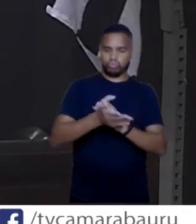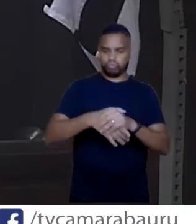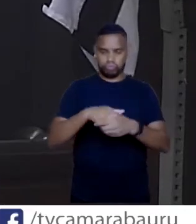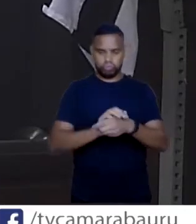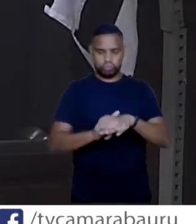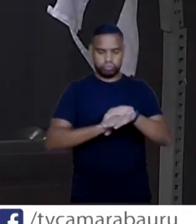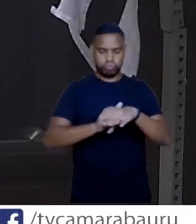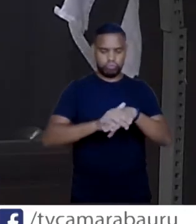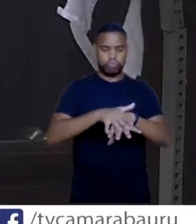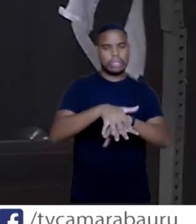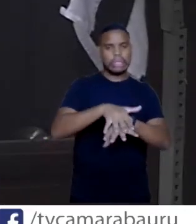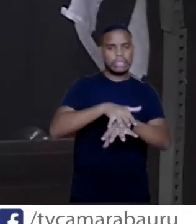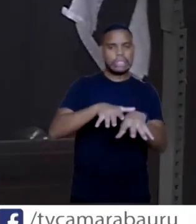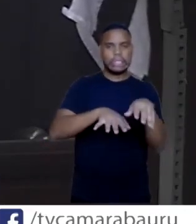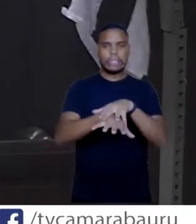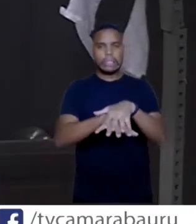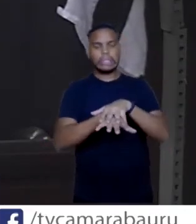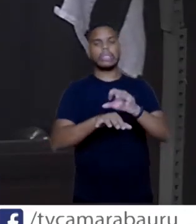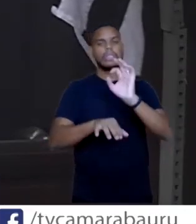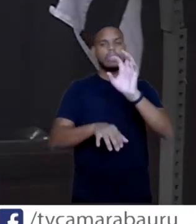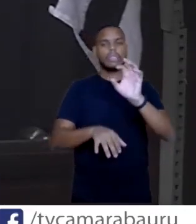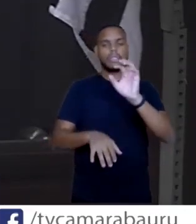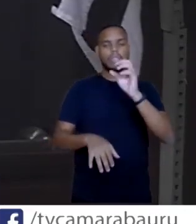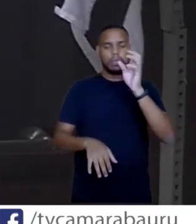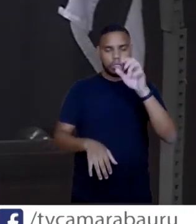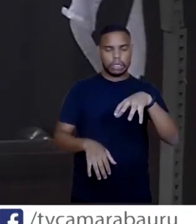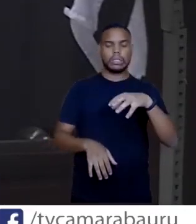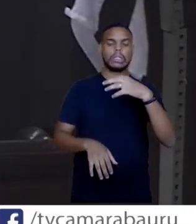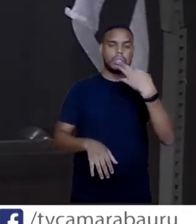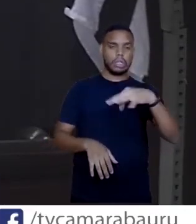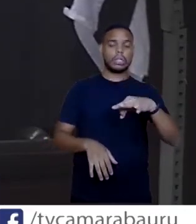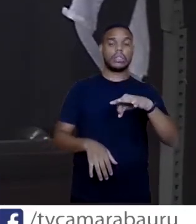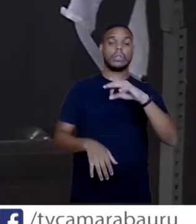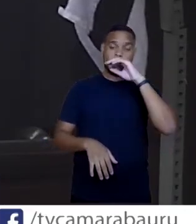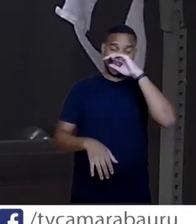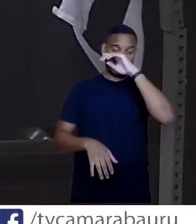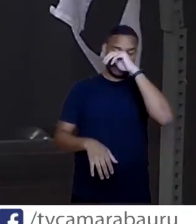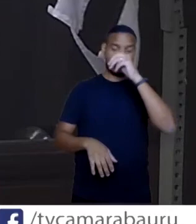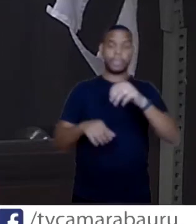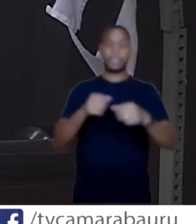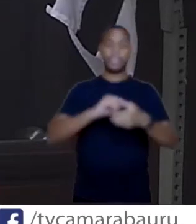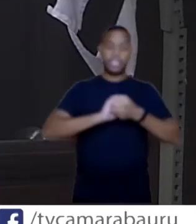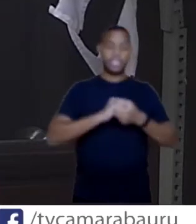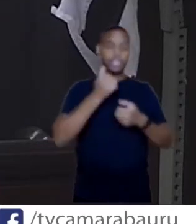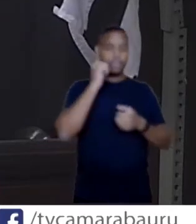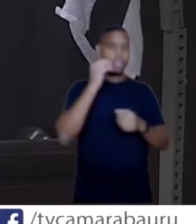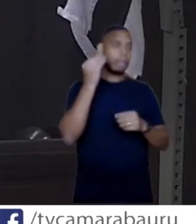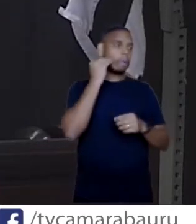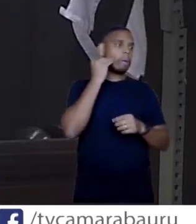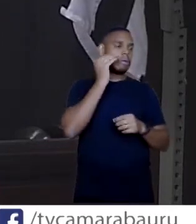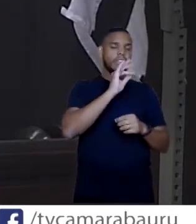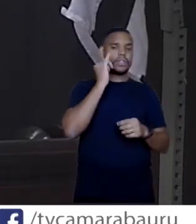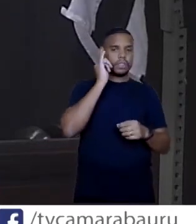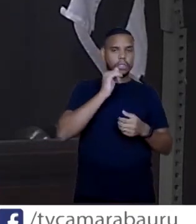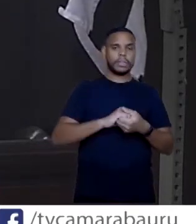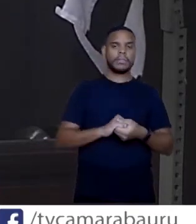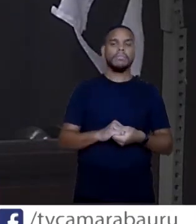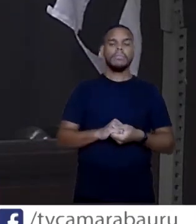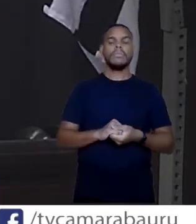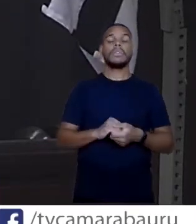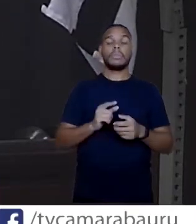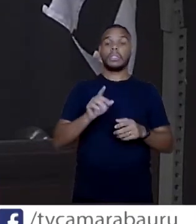evitar o o estreitamento da relação vamos cumprir metralhas vamos beijar menos mas cuidado